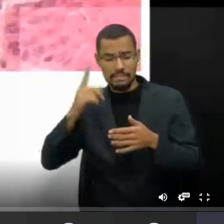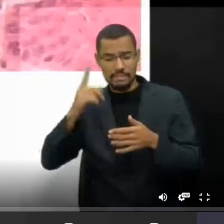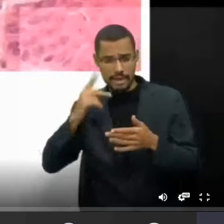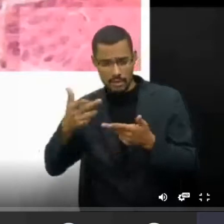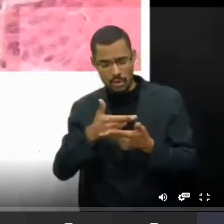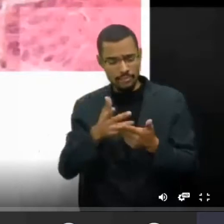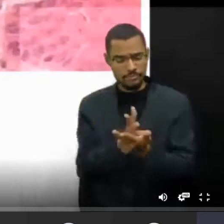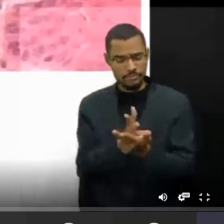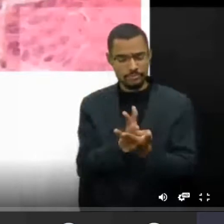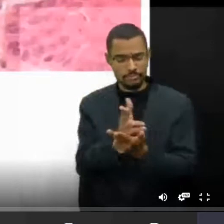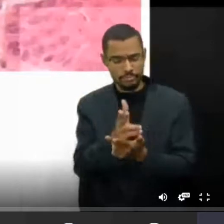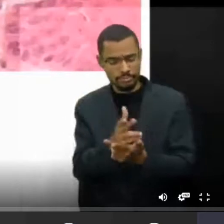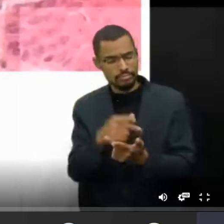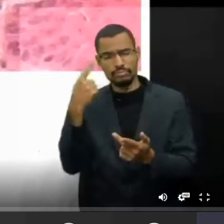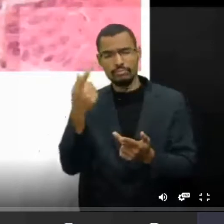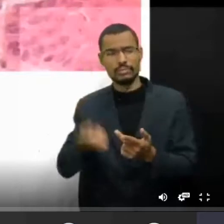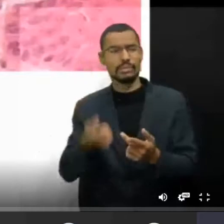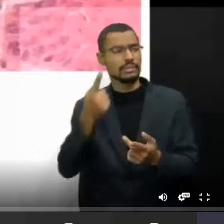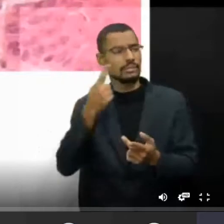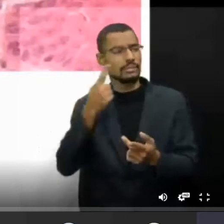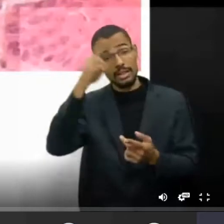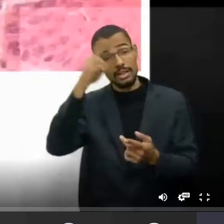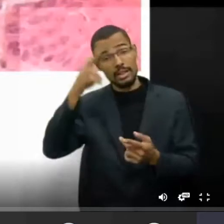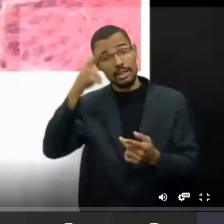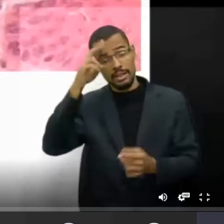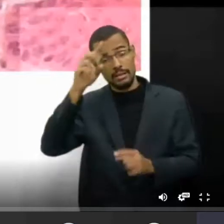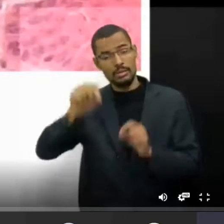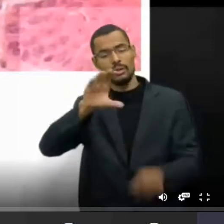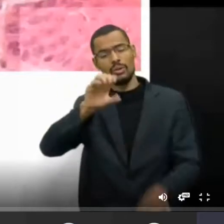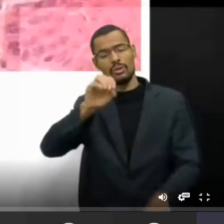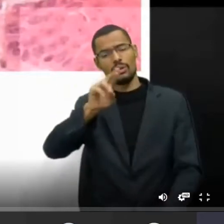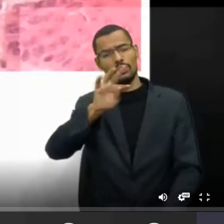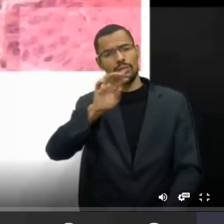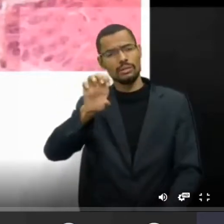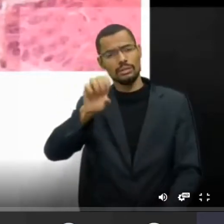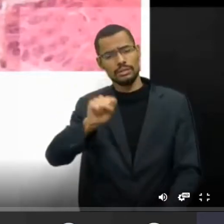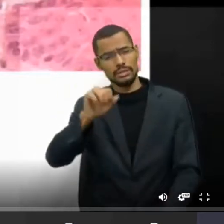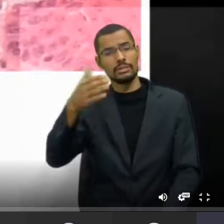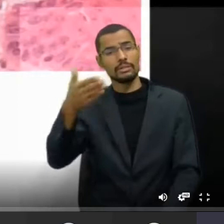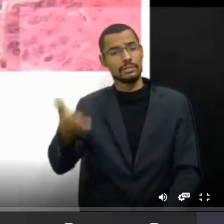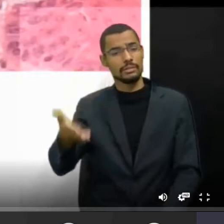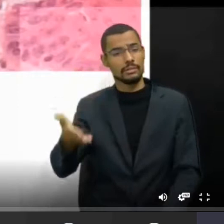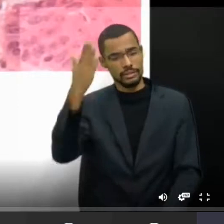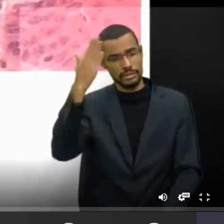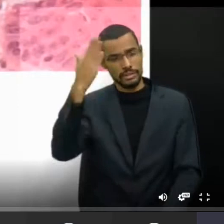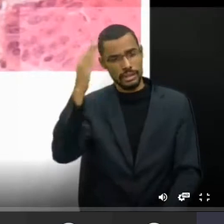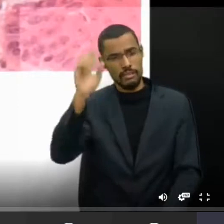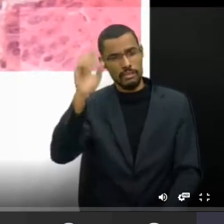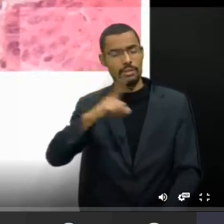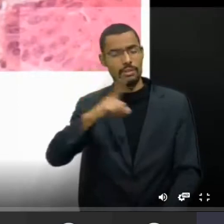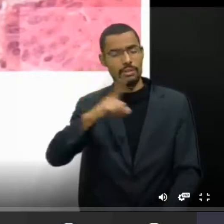é transversal ou longitudinal. Então, vamos relembrar os cortes. Nós sabemos que